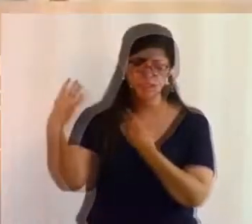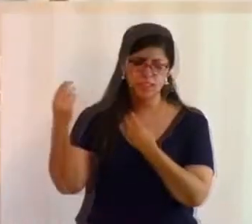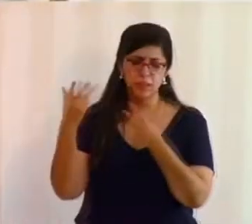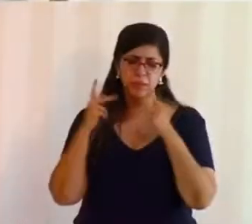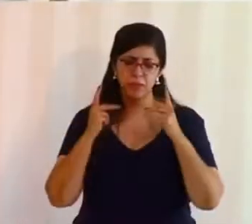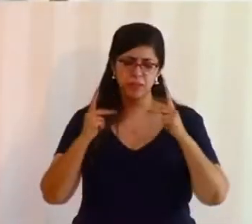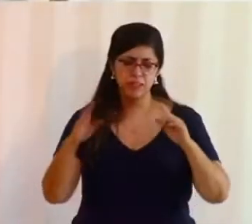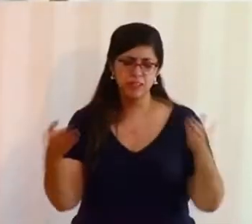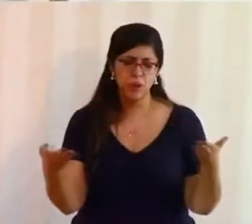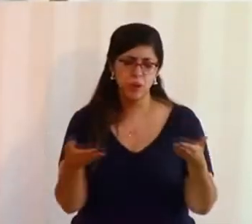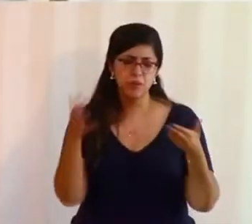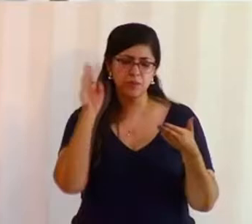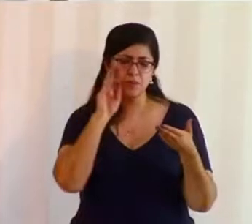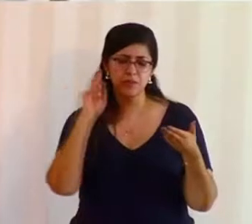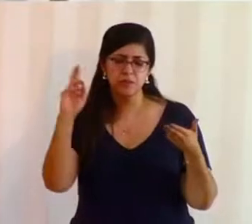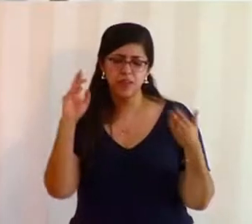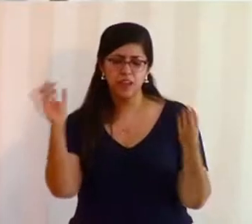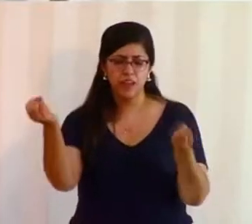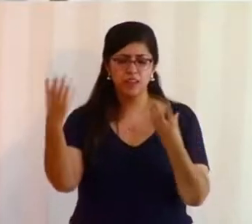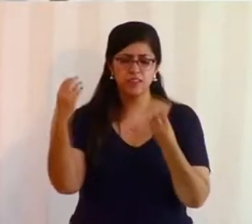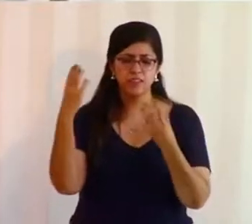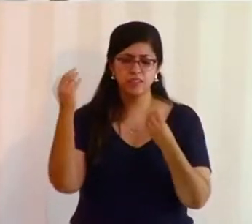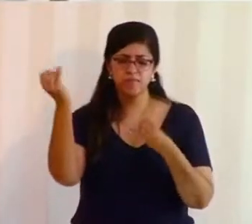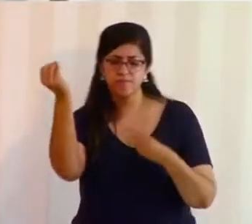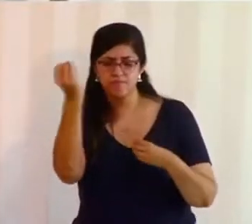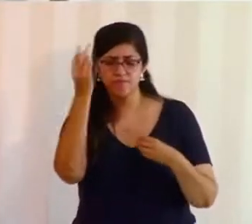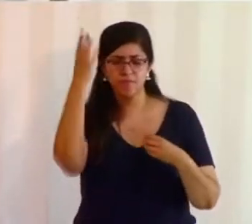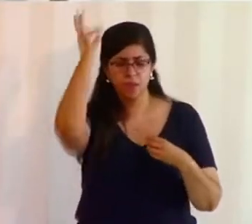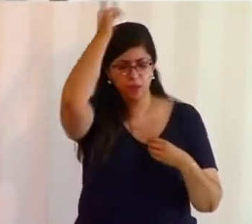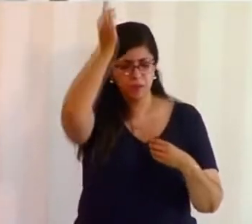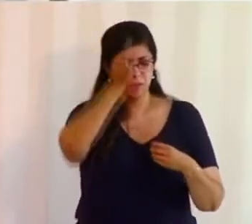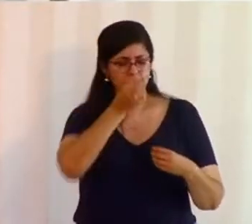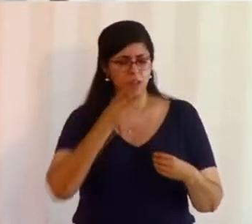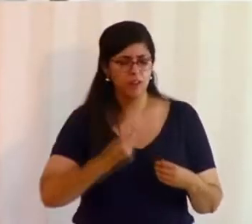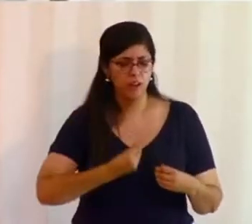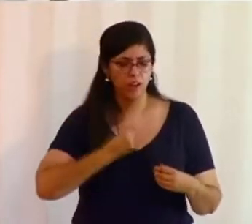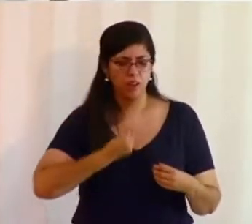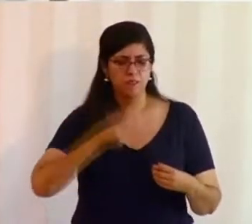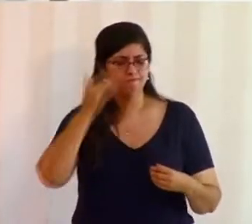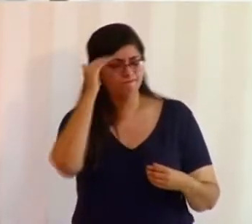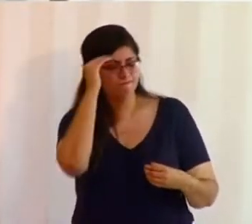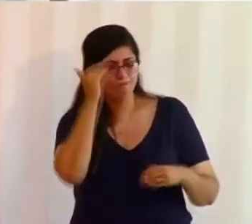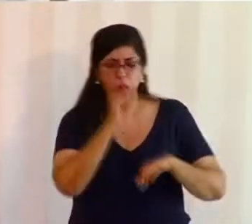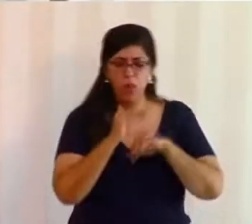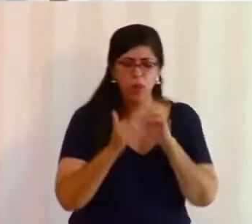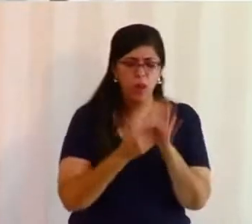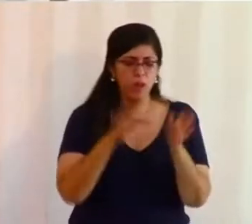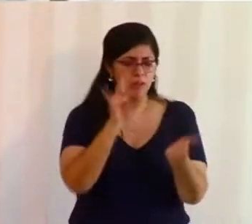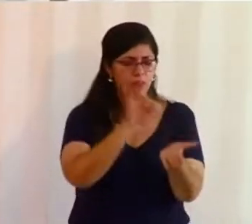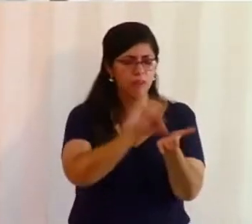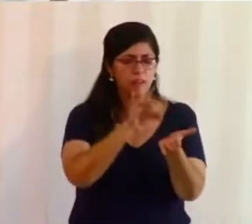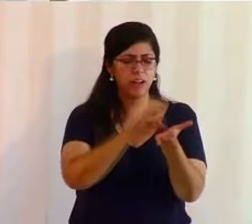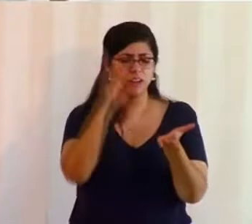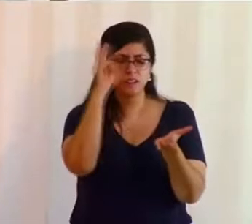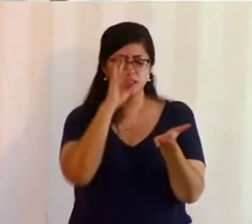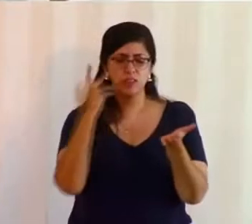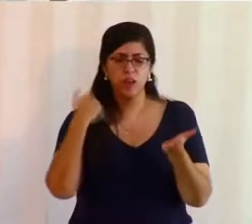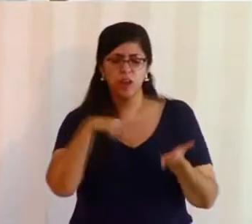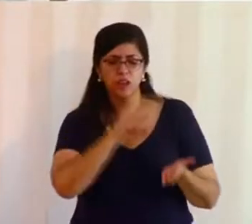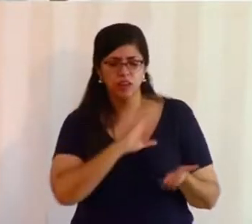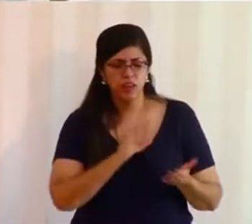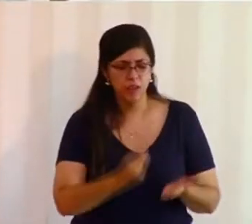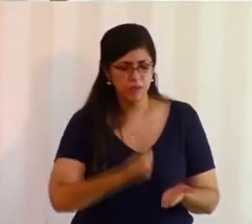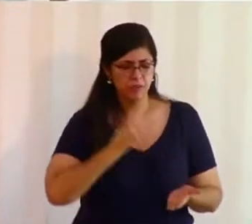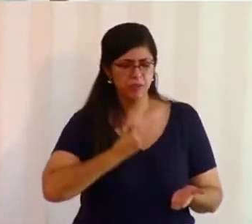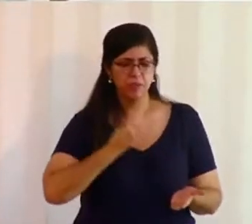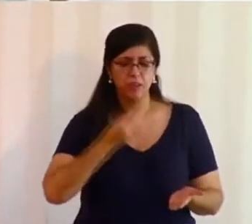tua palavra. Ilumina-nos, ó Deus, com teu Santo Espírito, para que entendamos as verdades do Senhor, na experiência